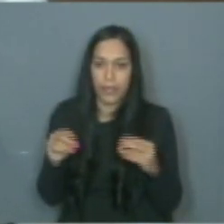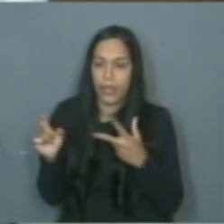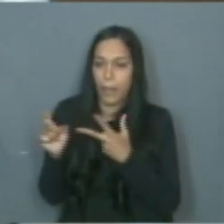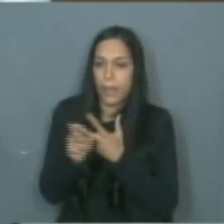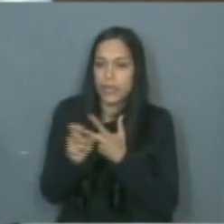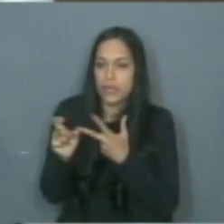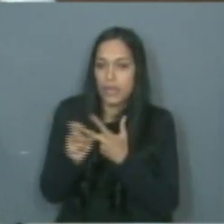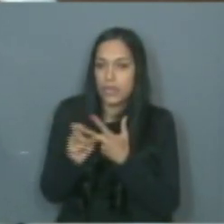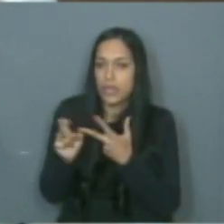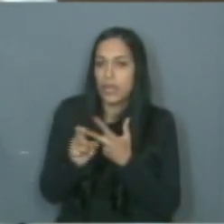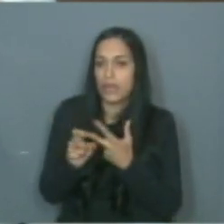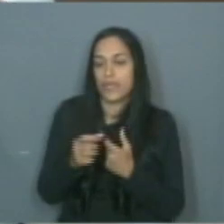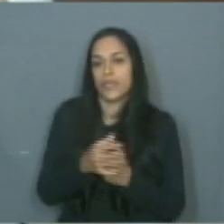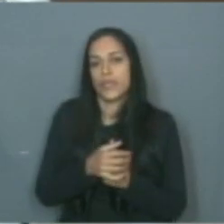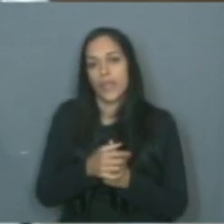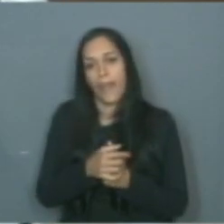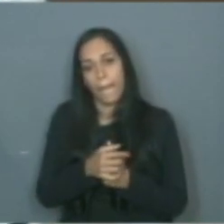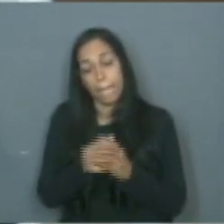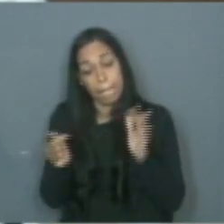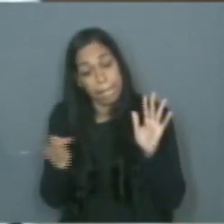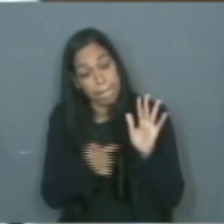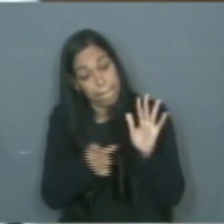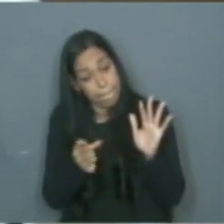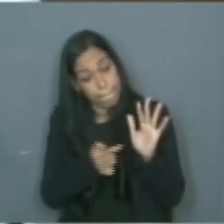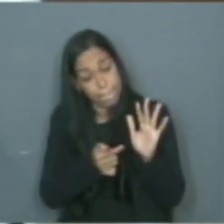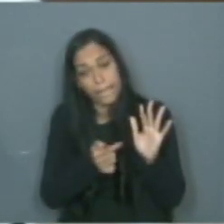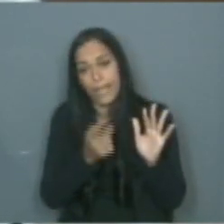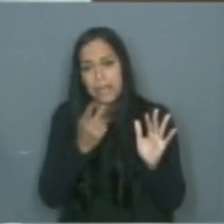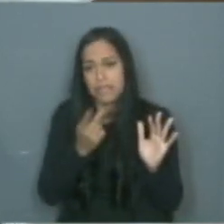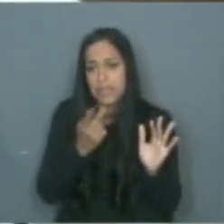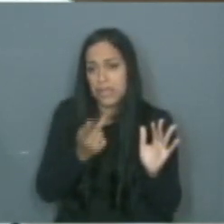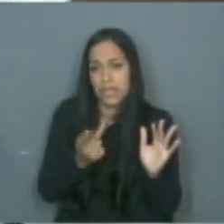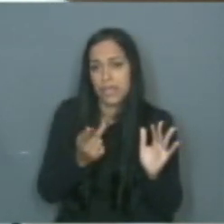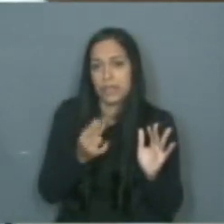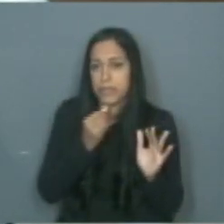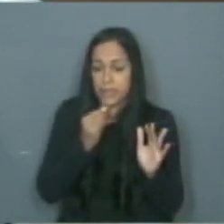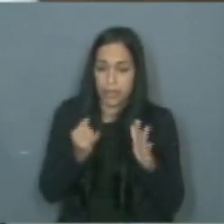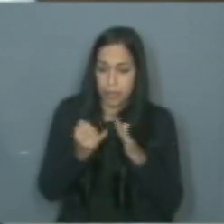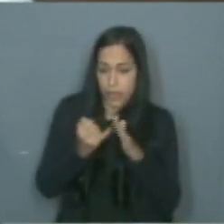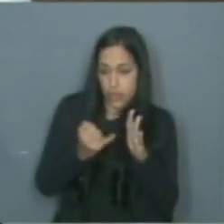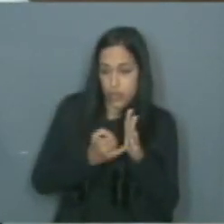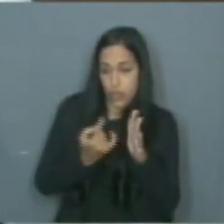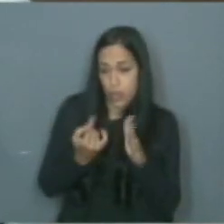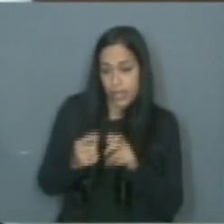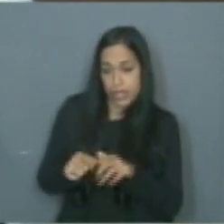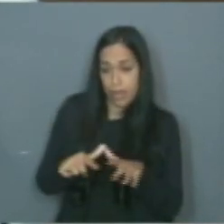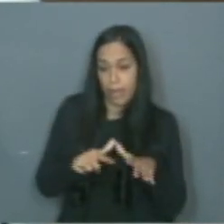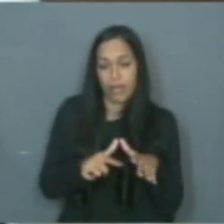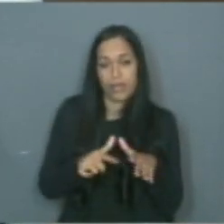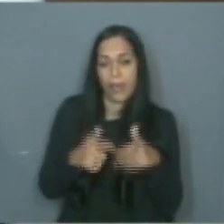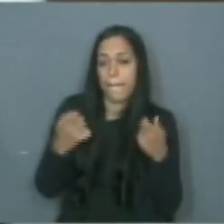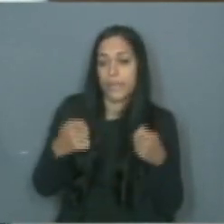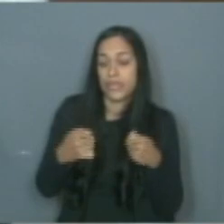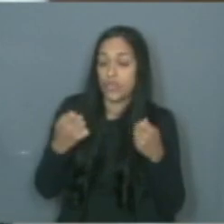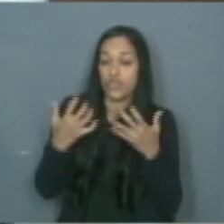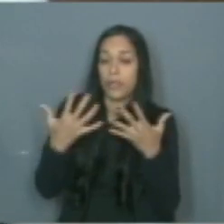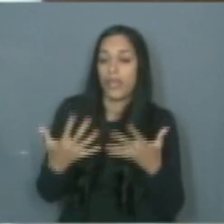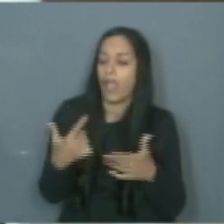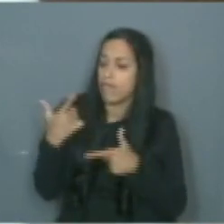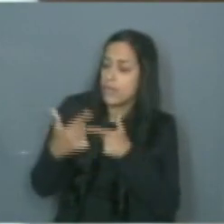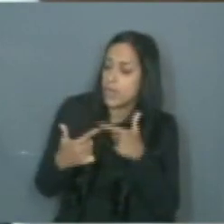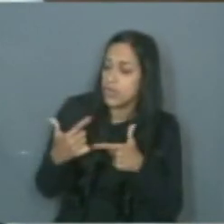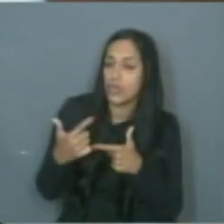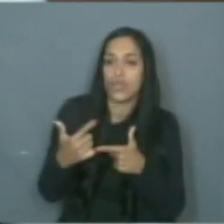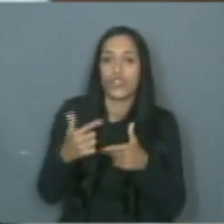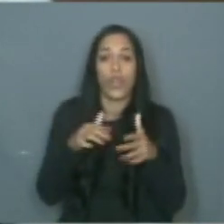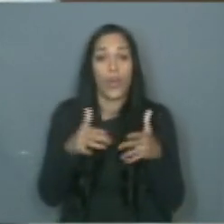executivo. Isso aqui é dizer que para instituir uma semana, a gente precisa dizer quais as ações serão feitas. Quais